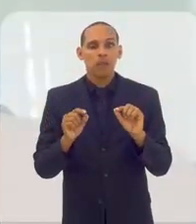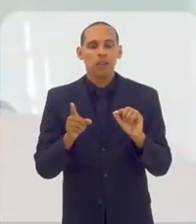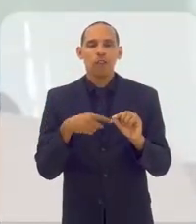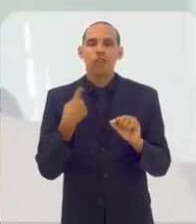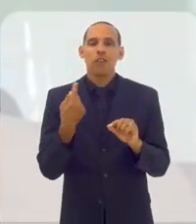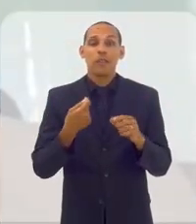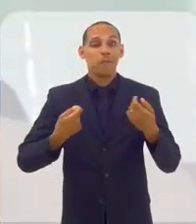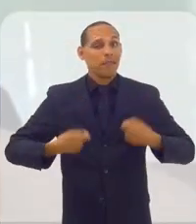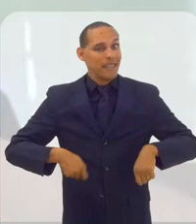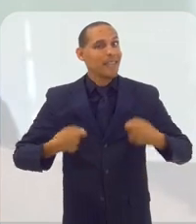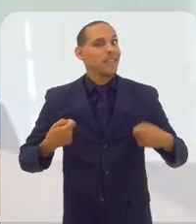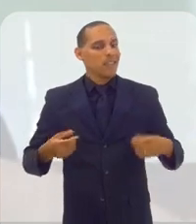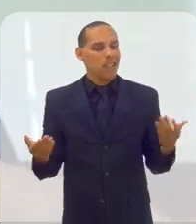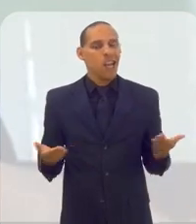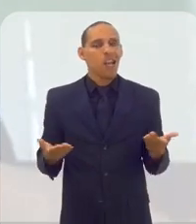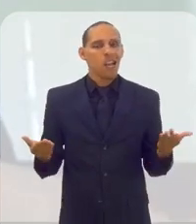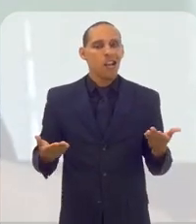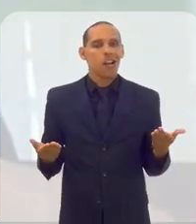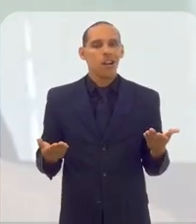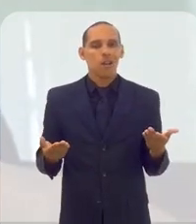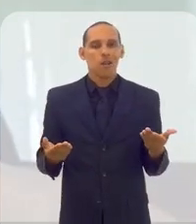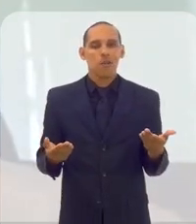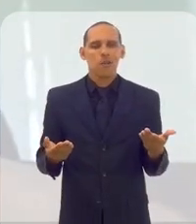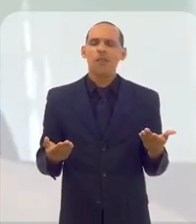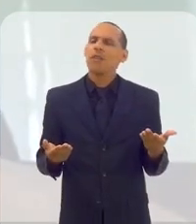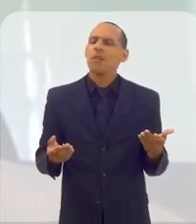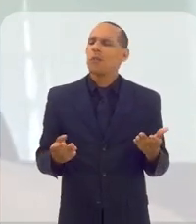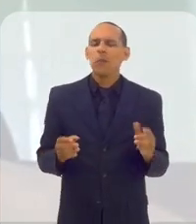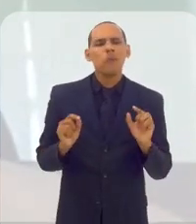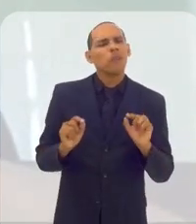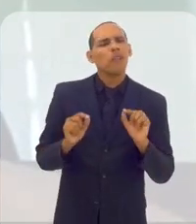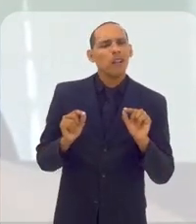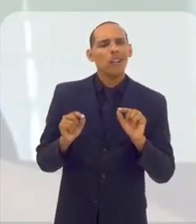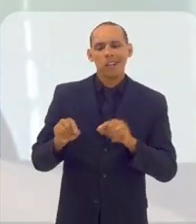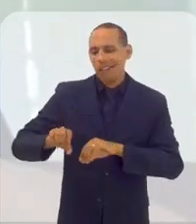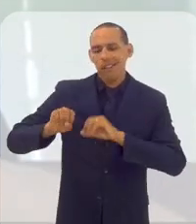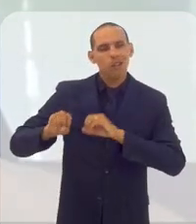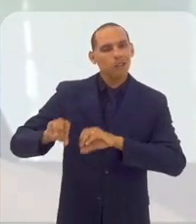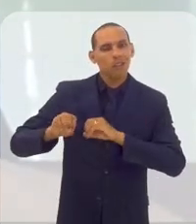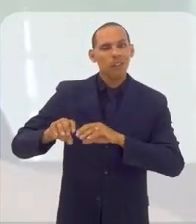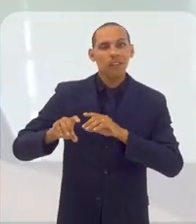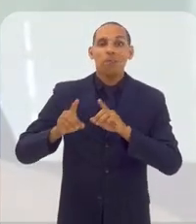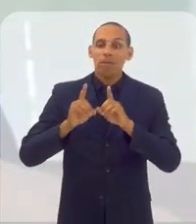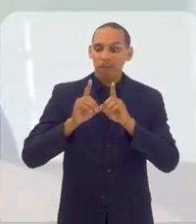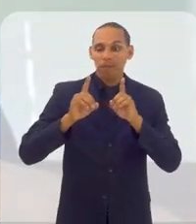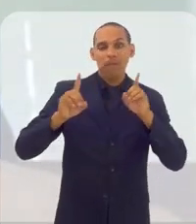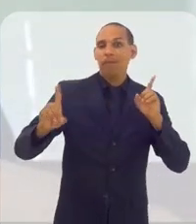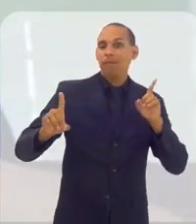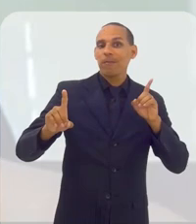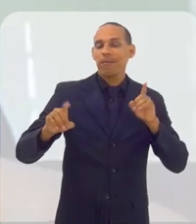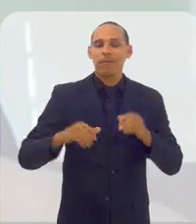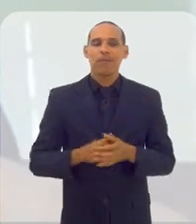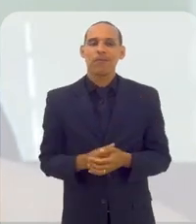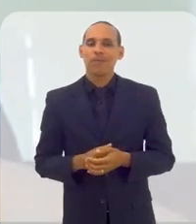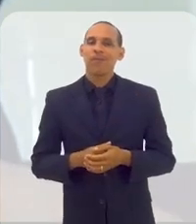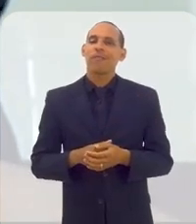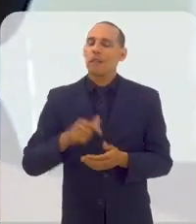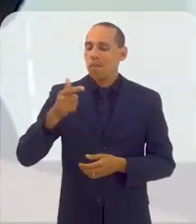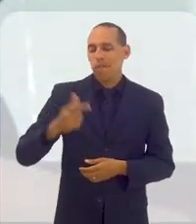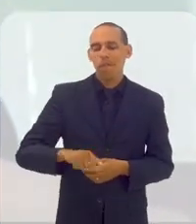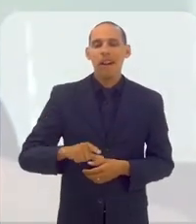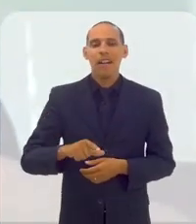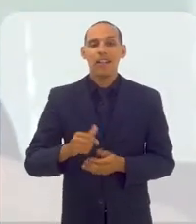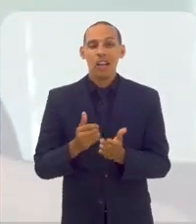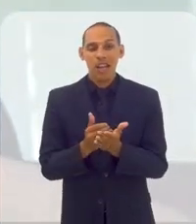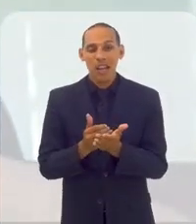amplamente demandada nos tempos atuais né que é educação à distância né E